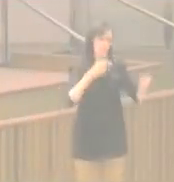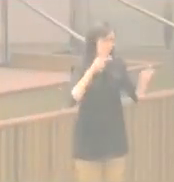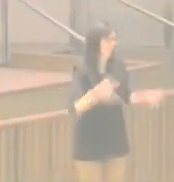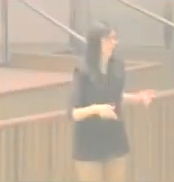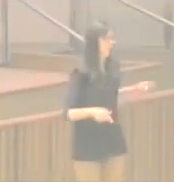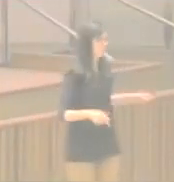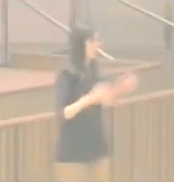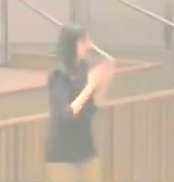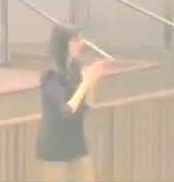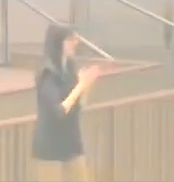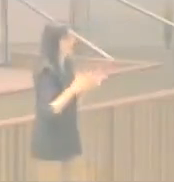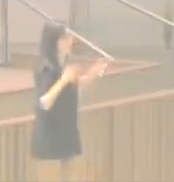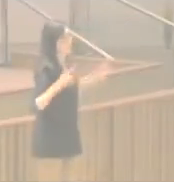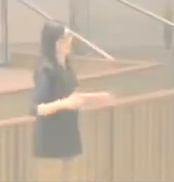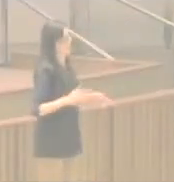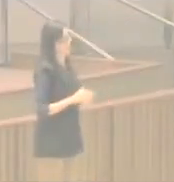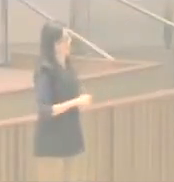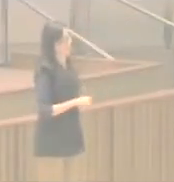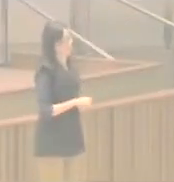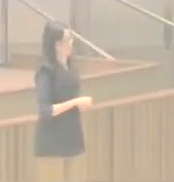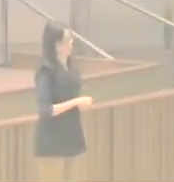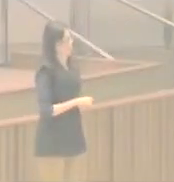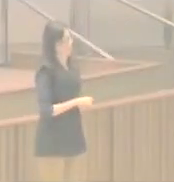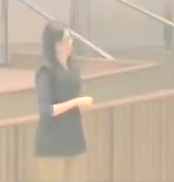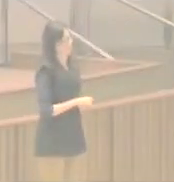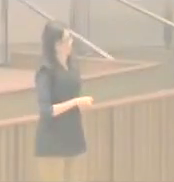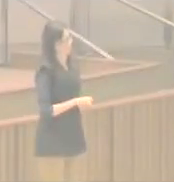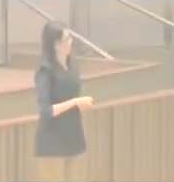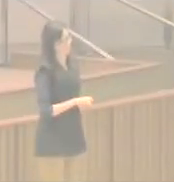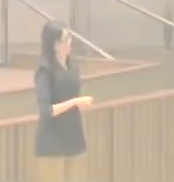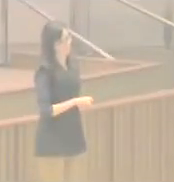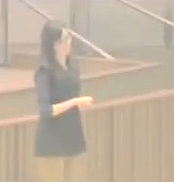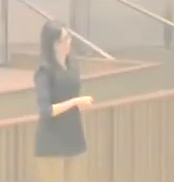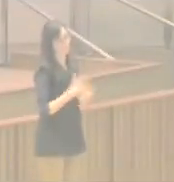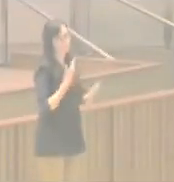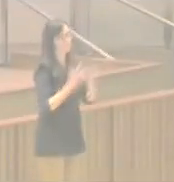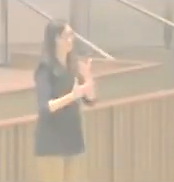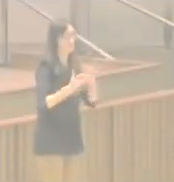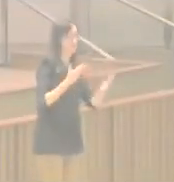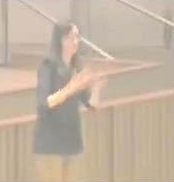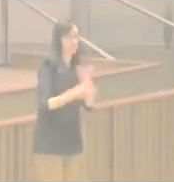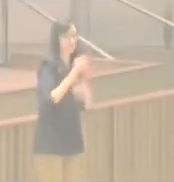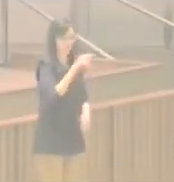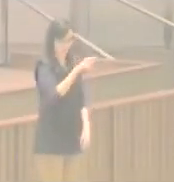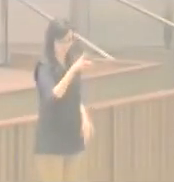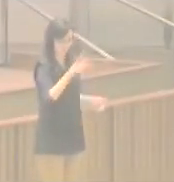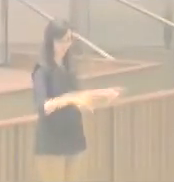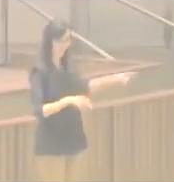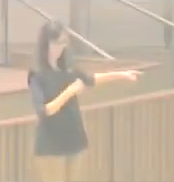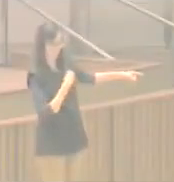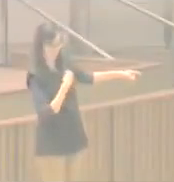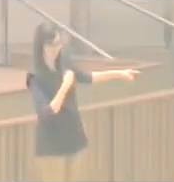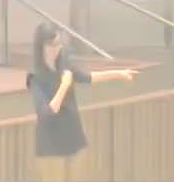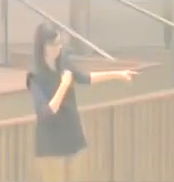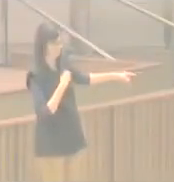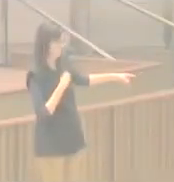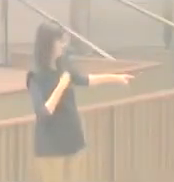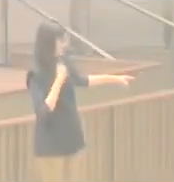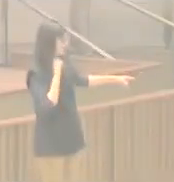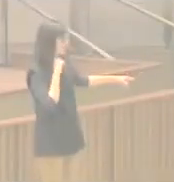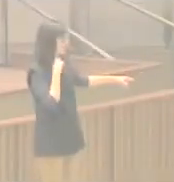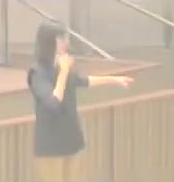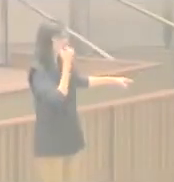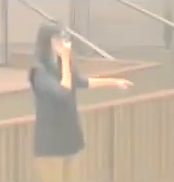essa. E não importa se você foi esse pecador como Manassés, que chegou